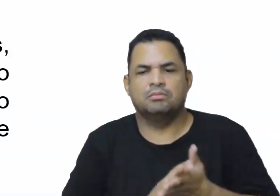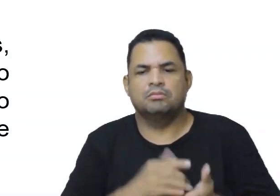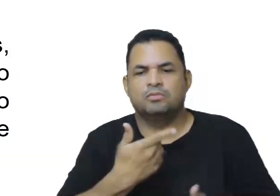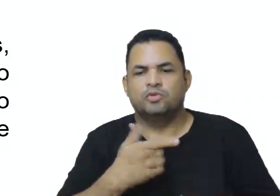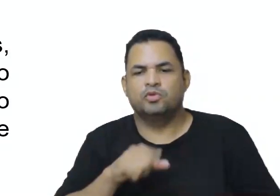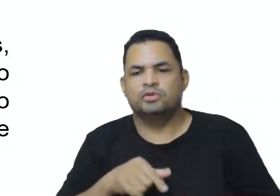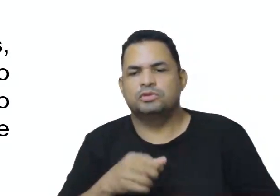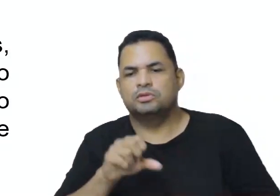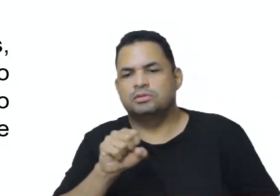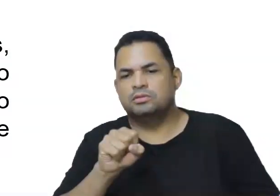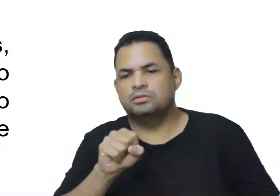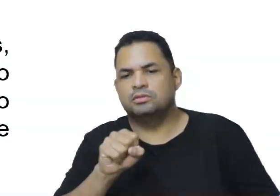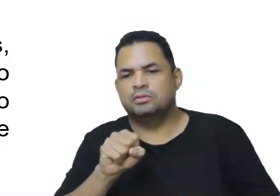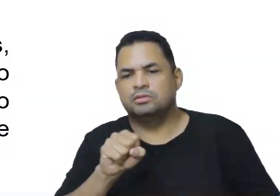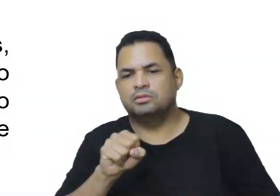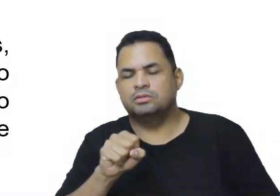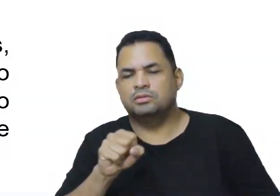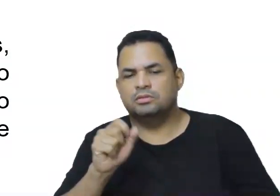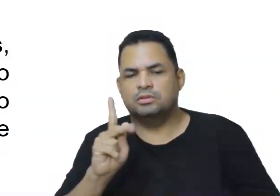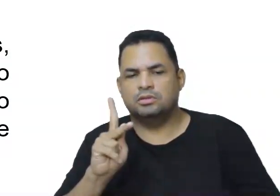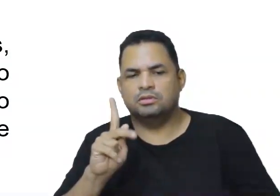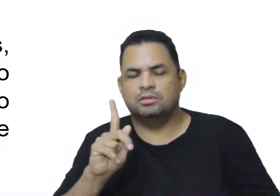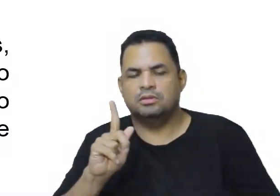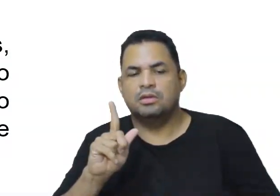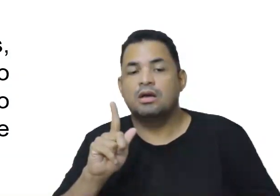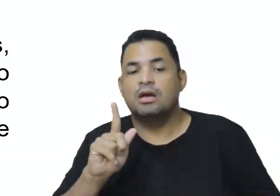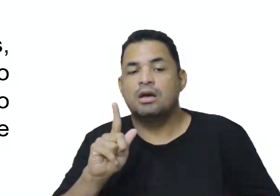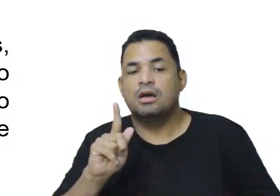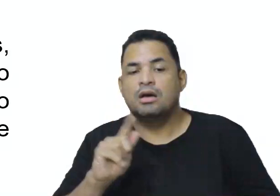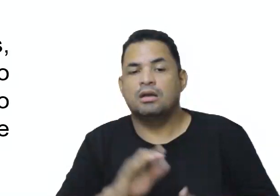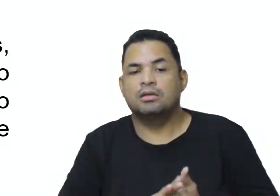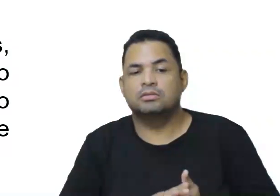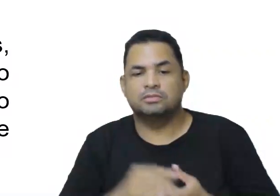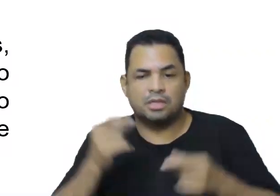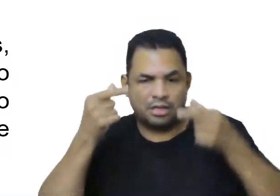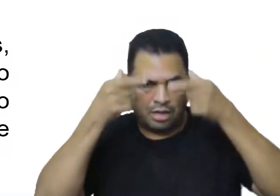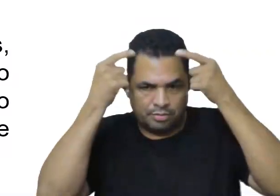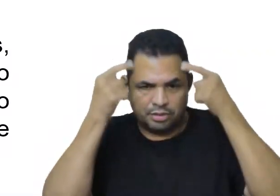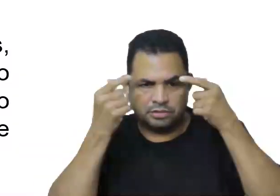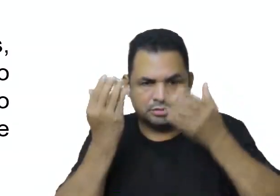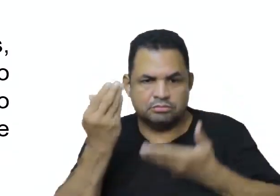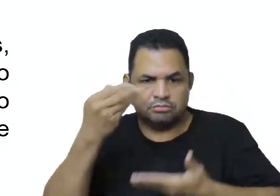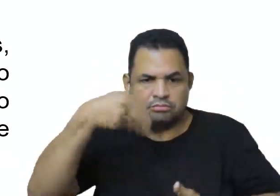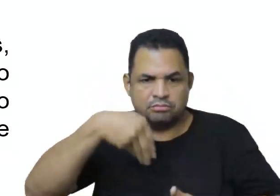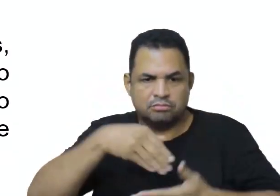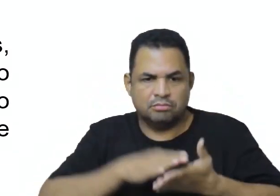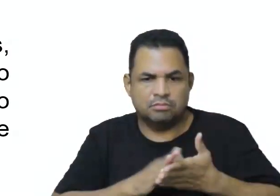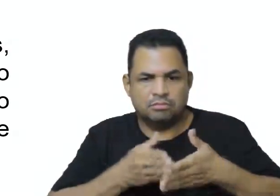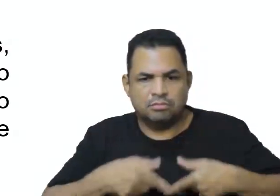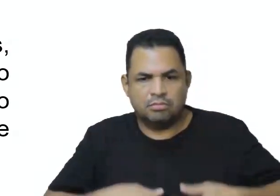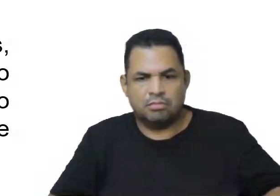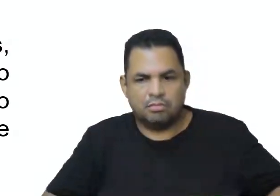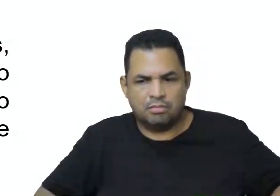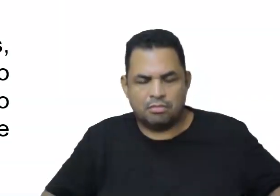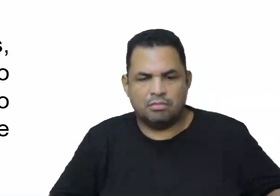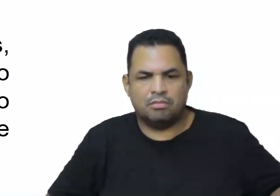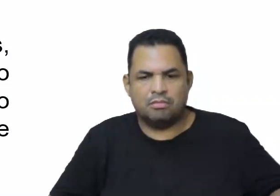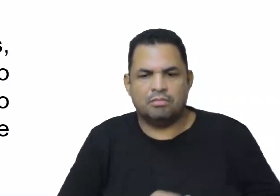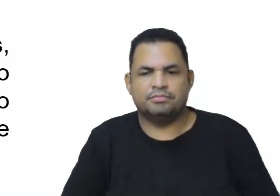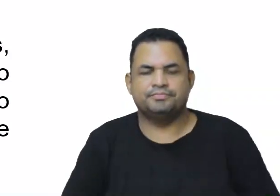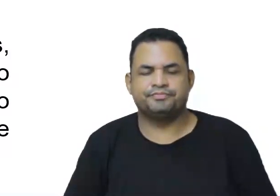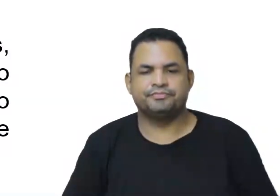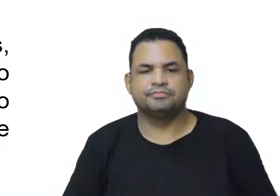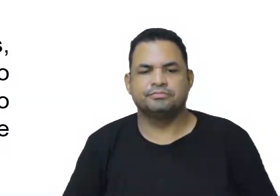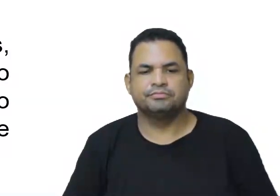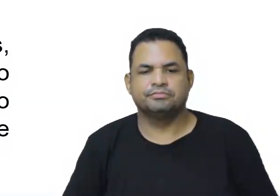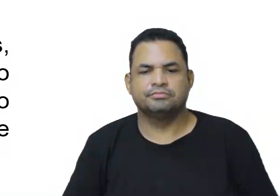aproximadamente 3 quilos, ó, quase 3 quilos, né? A sua cabeça começa a se posicionar em direção à cavidade pélvica, que eu